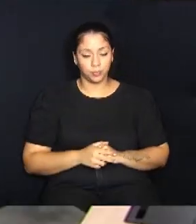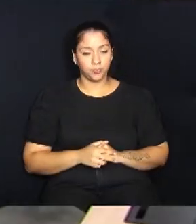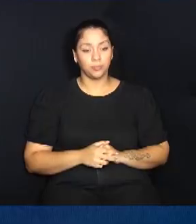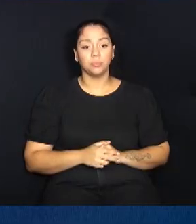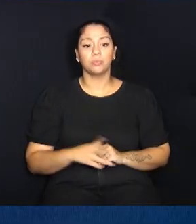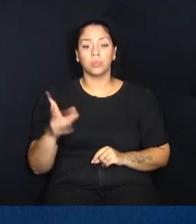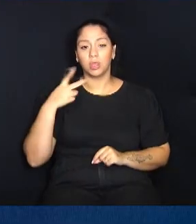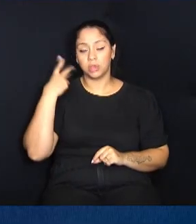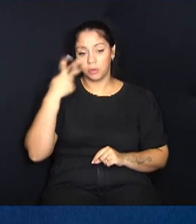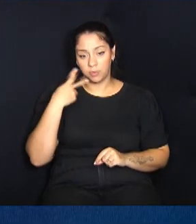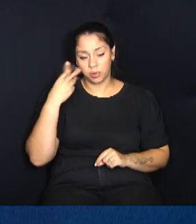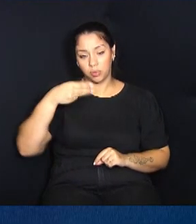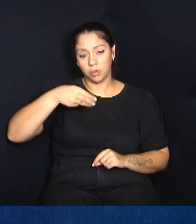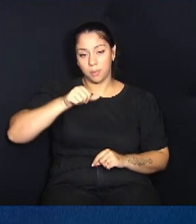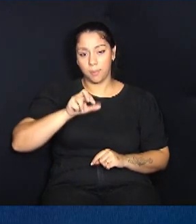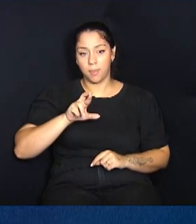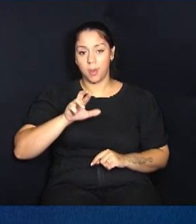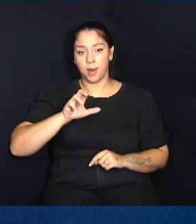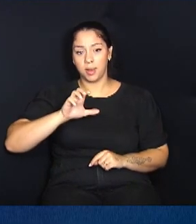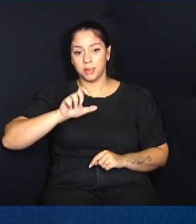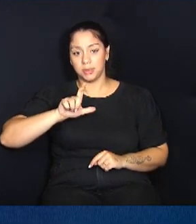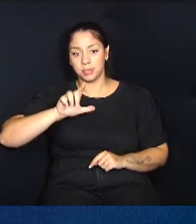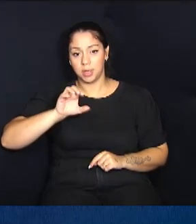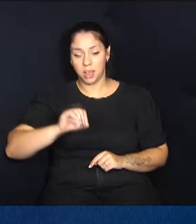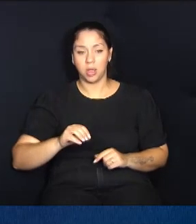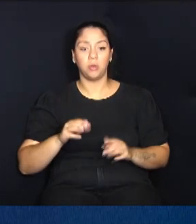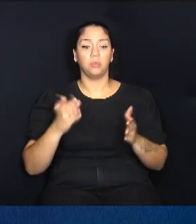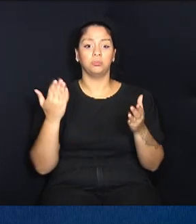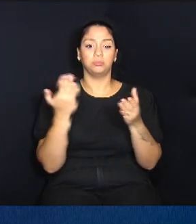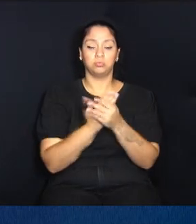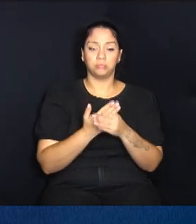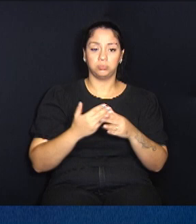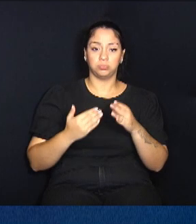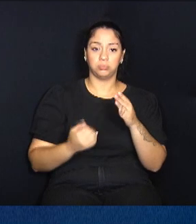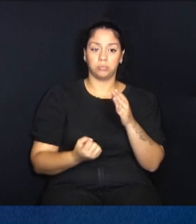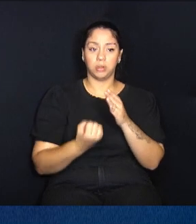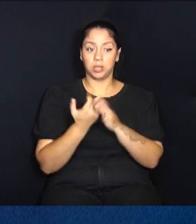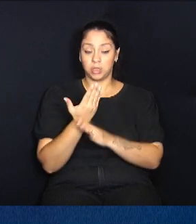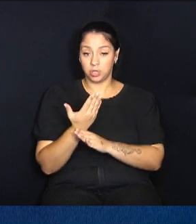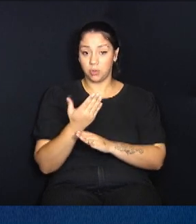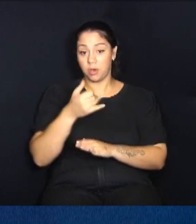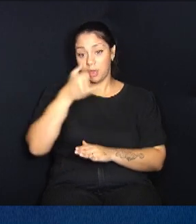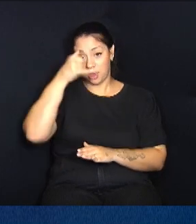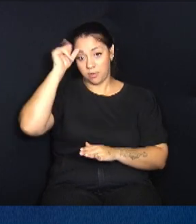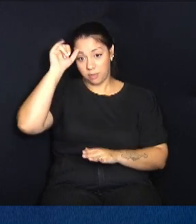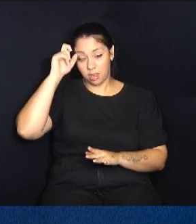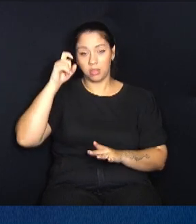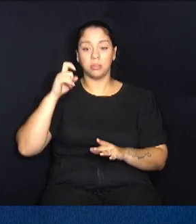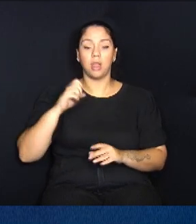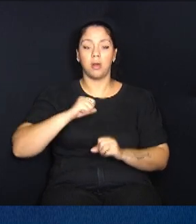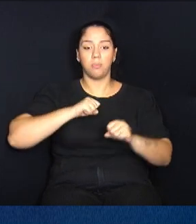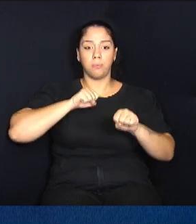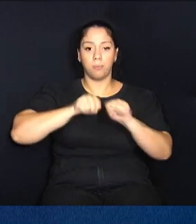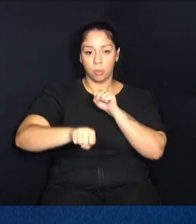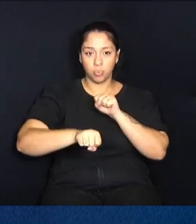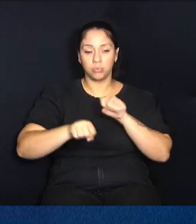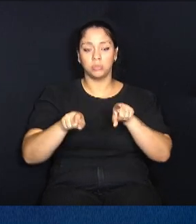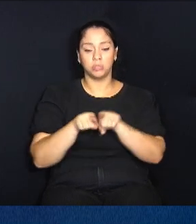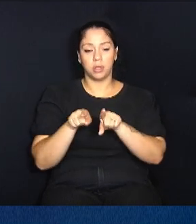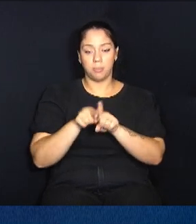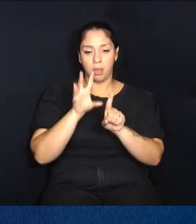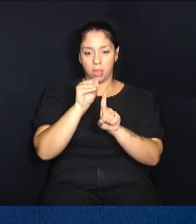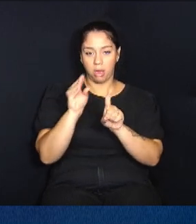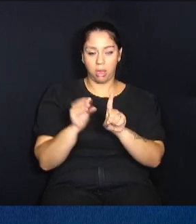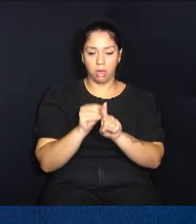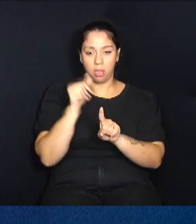Marcelo Silva protocolou um projeto de lei contra o assédio e estupro de mulheres, baseado em uma lei espanhola, que levou à prisão